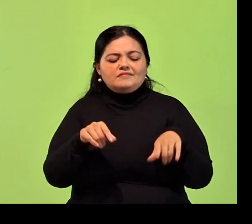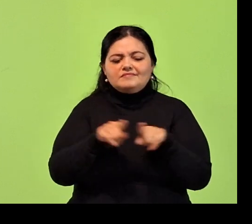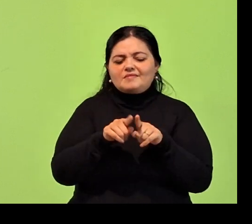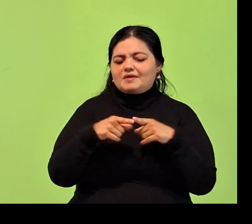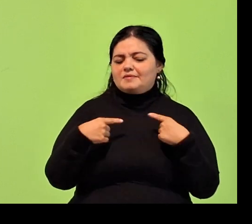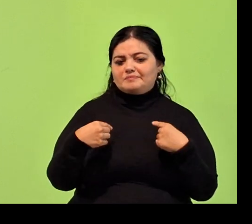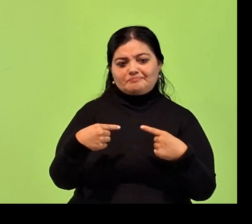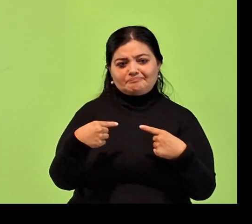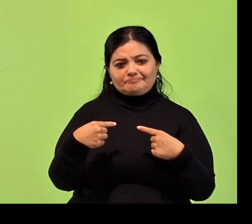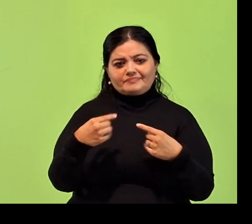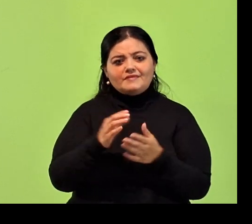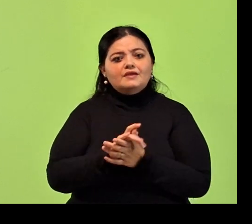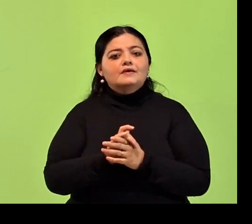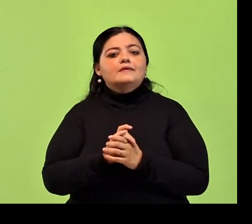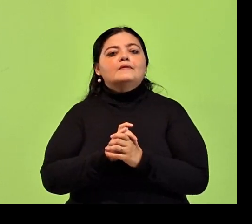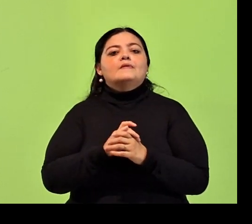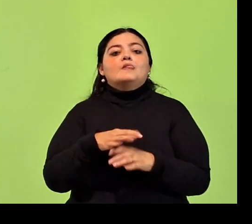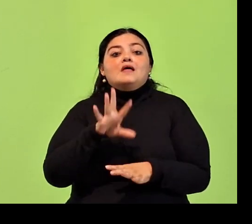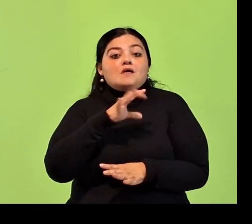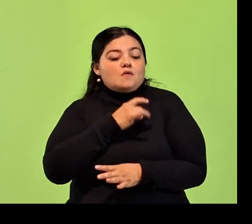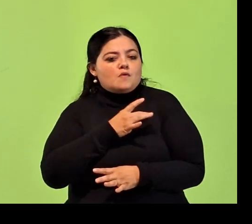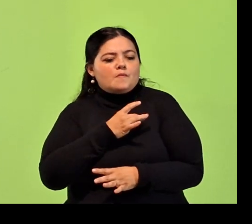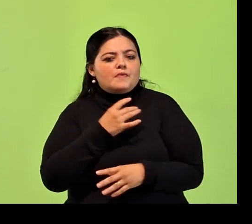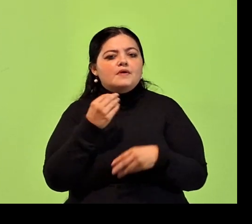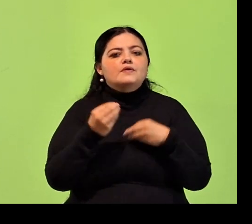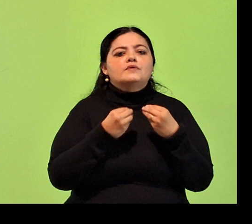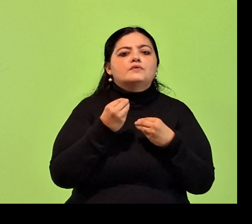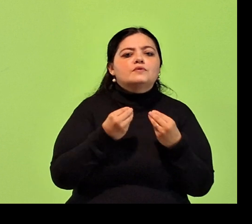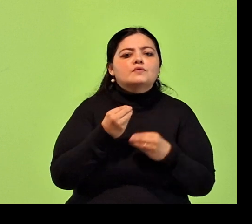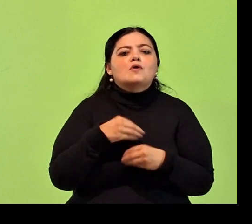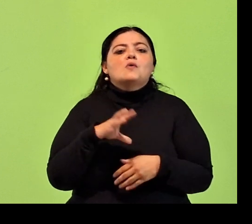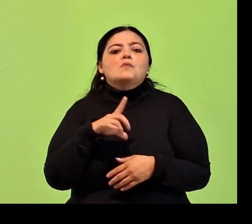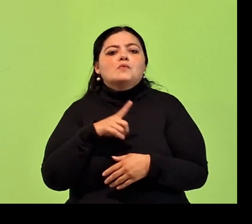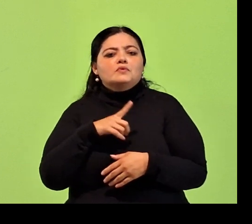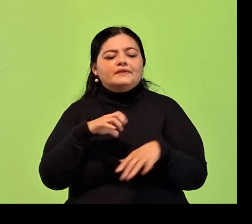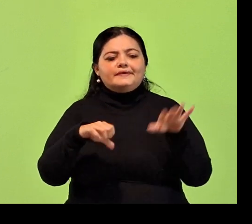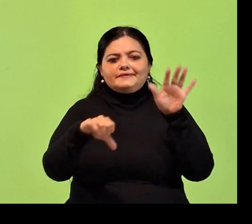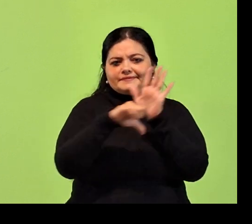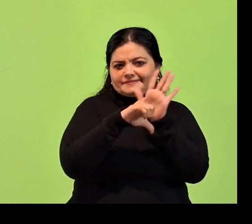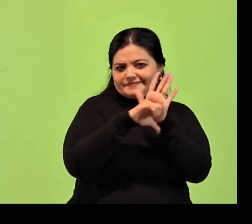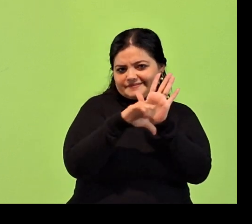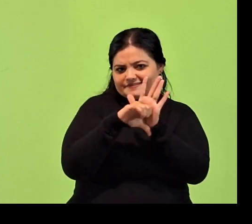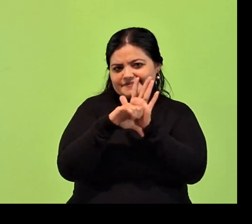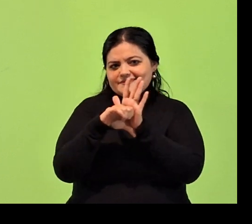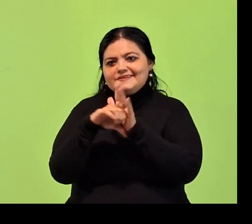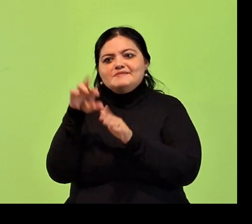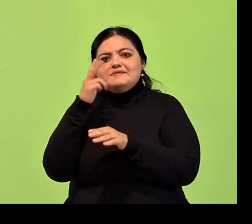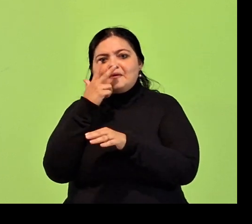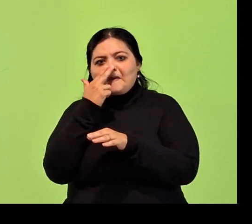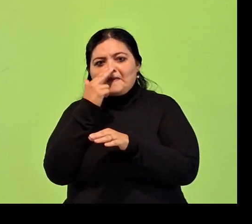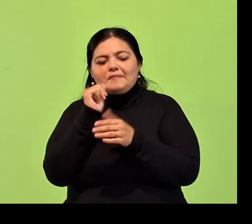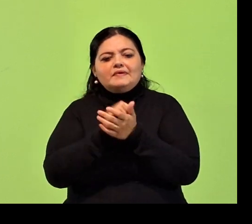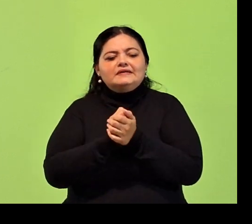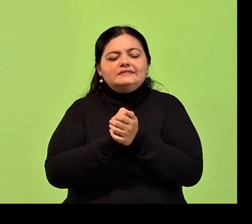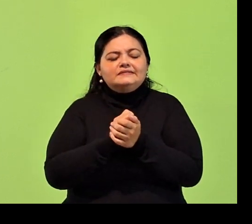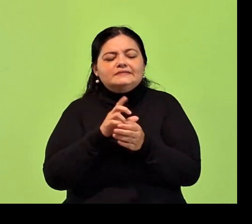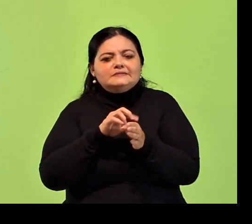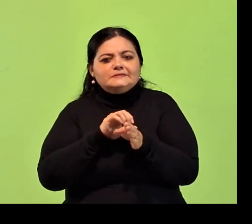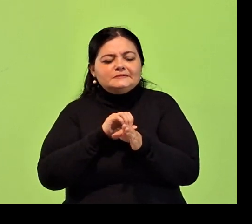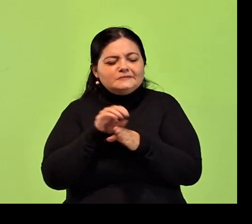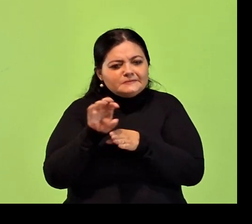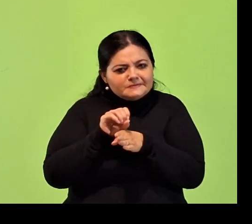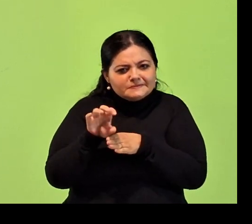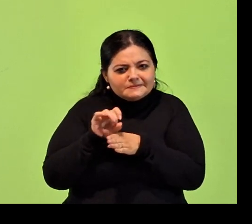consequências. Tais pânicos frequentemente contaminam a investigação de crimes com teorias conspiratórias, ameaçam